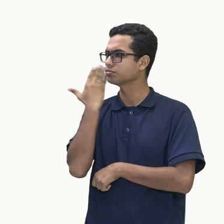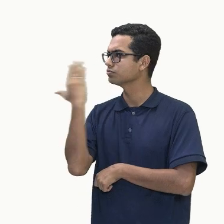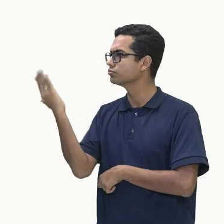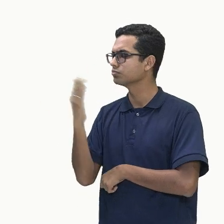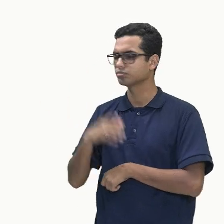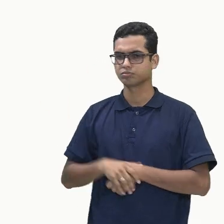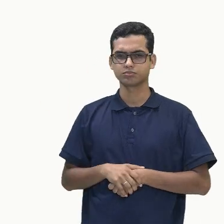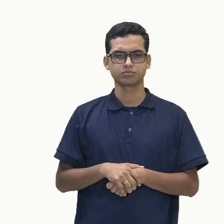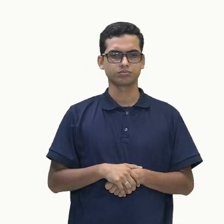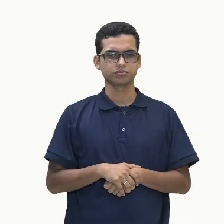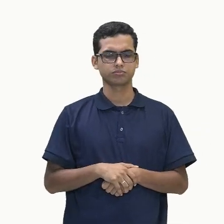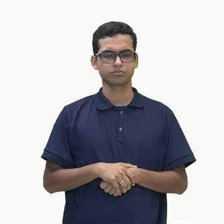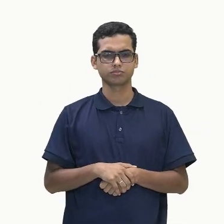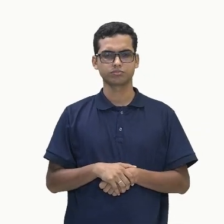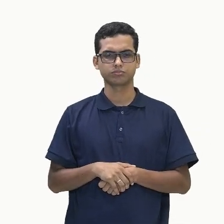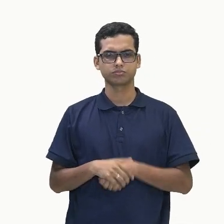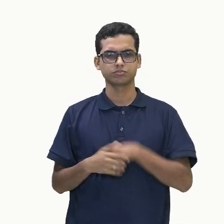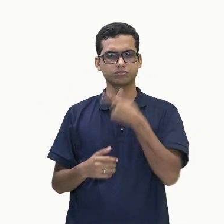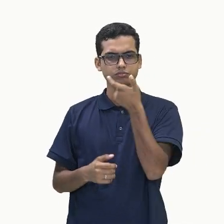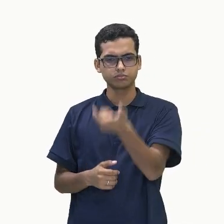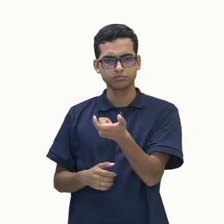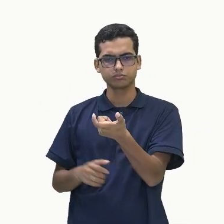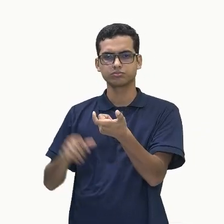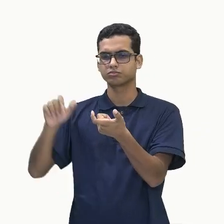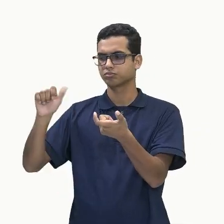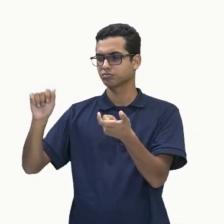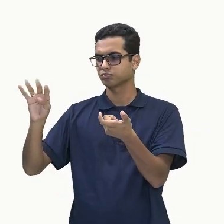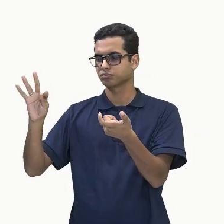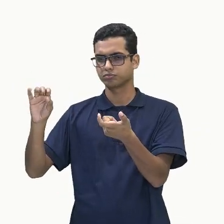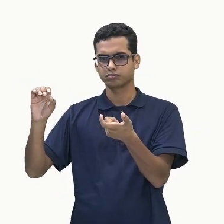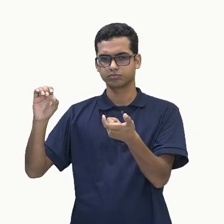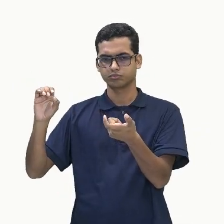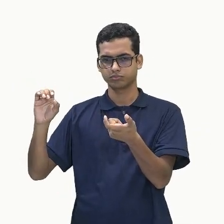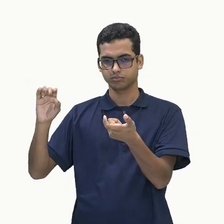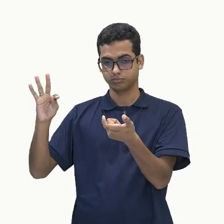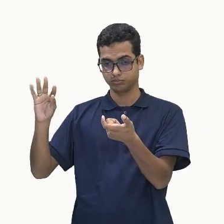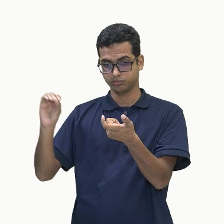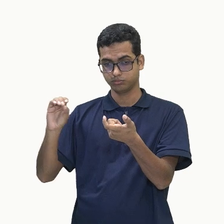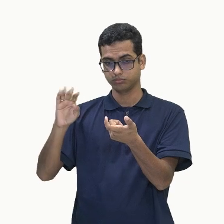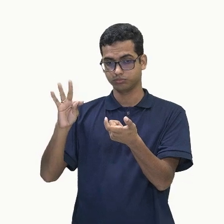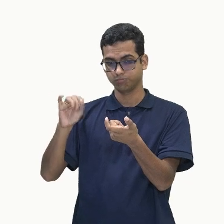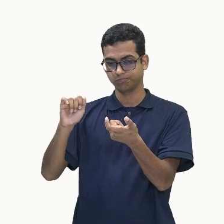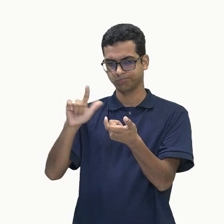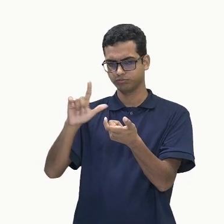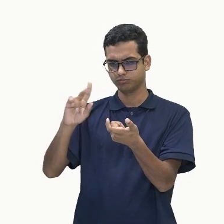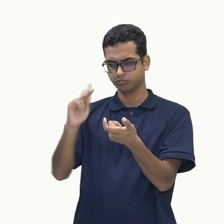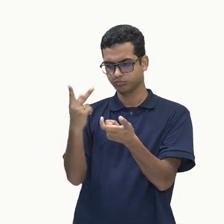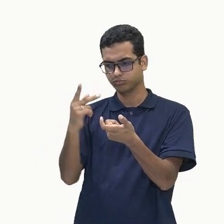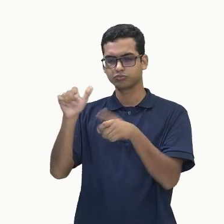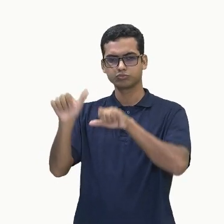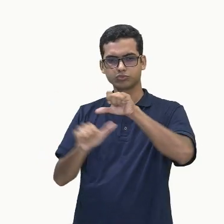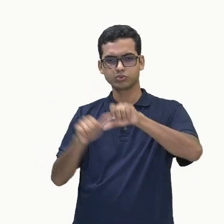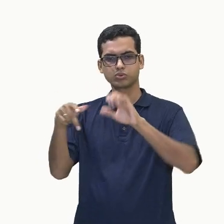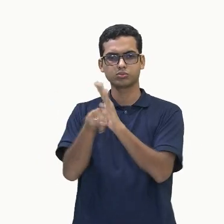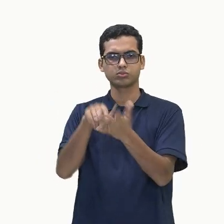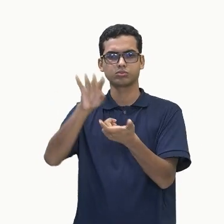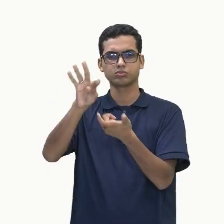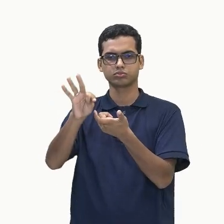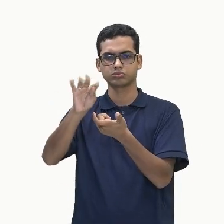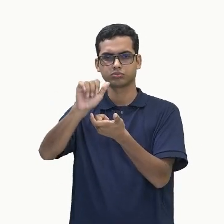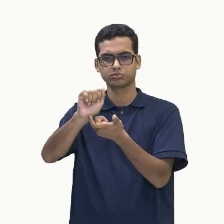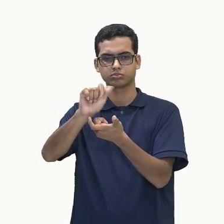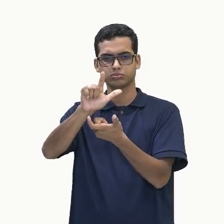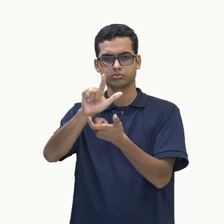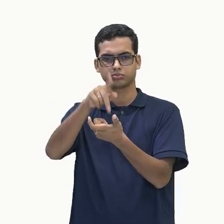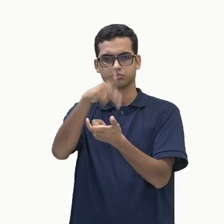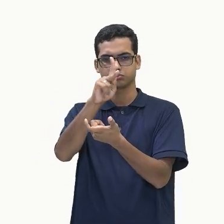e virou talking. What are they talking about? Sobre o que eles estão falando. Eles estão falando